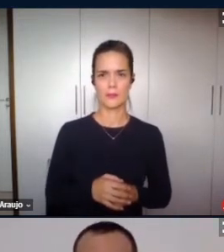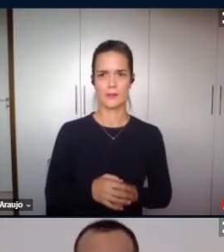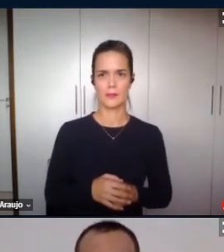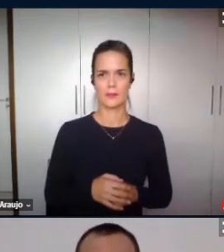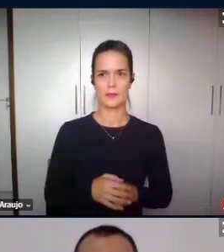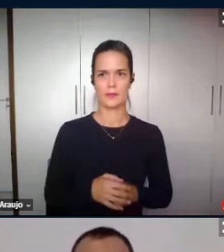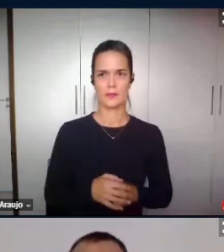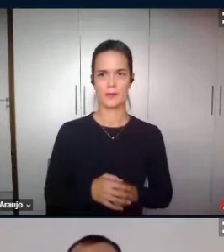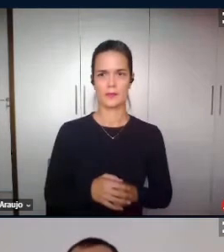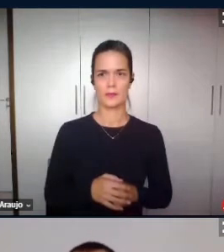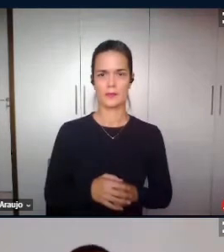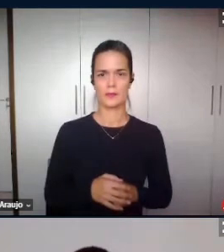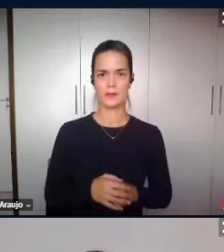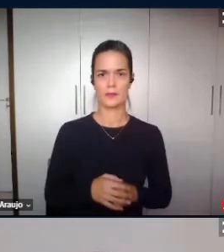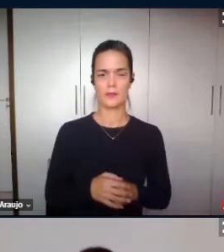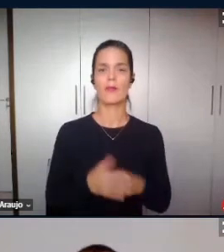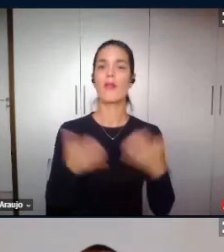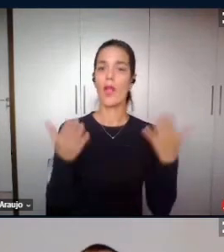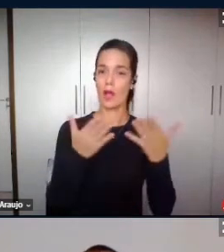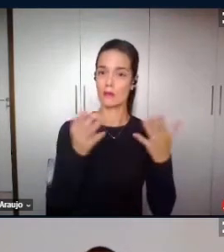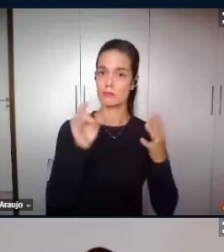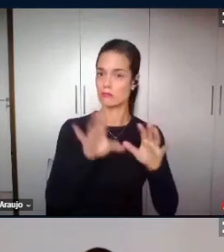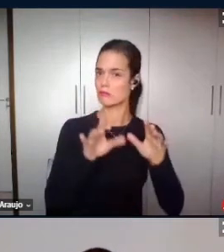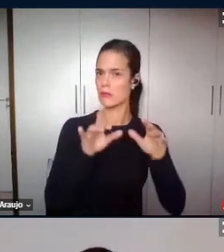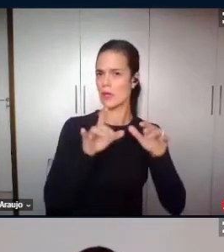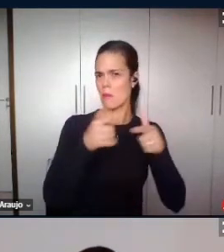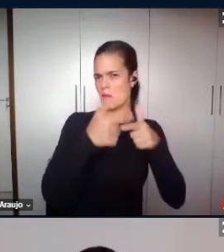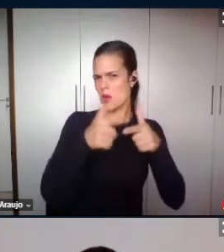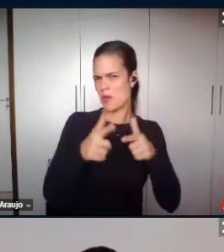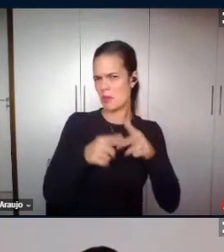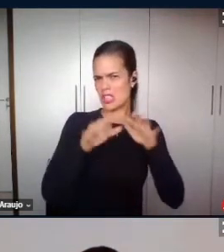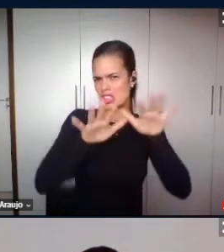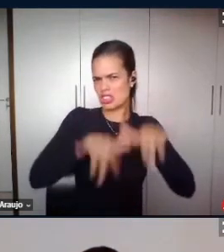questões de caráter de digitação, né?